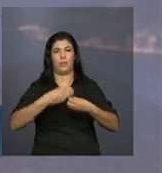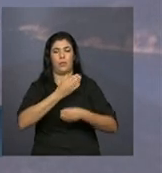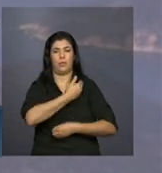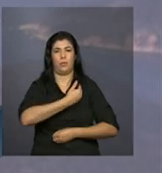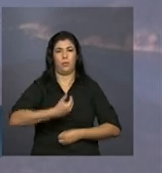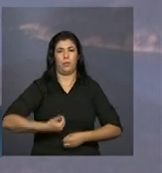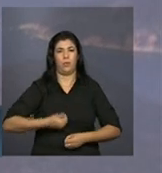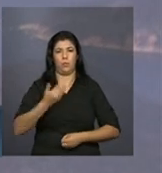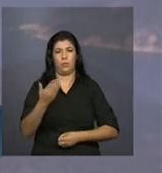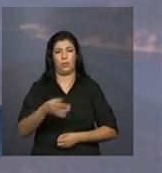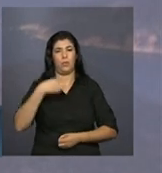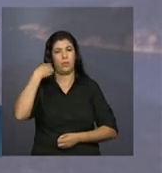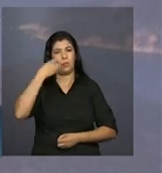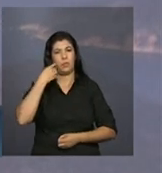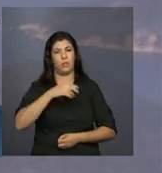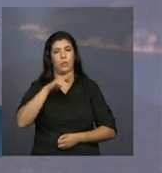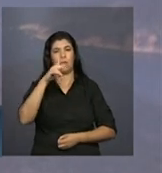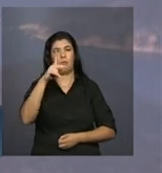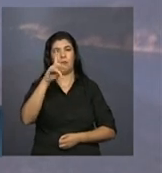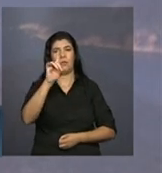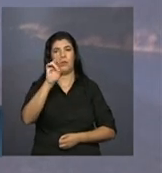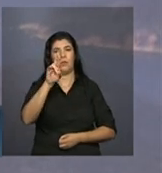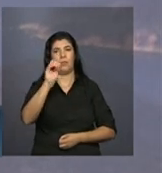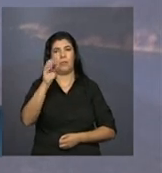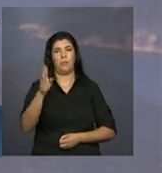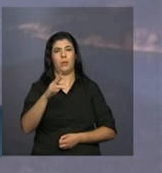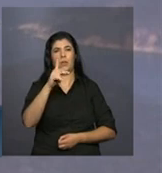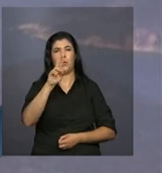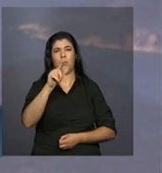o deputado Pedro Paulo, que muito sofre.